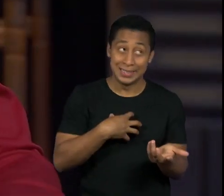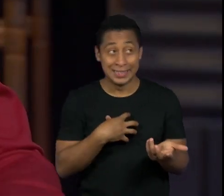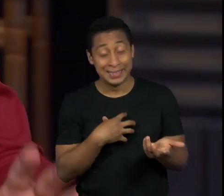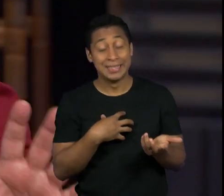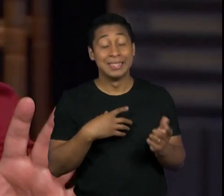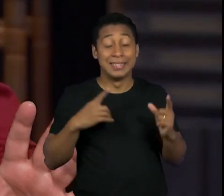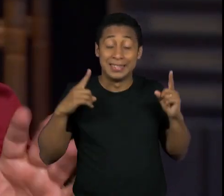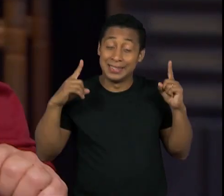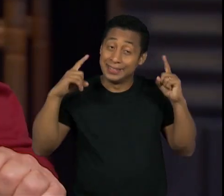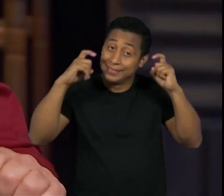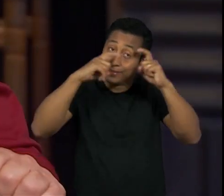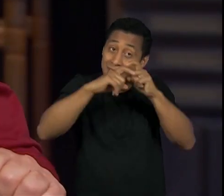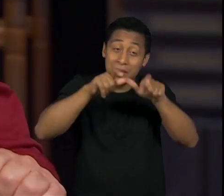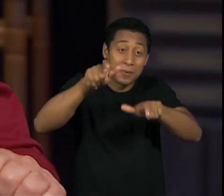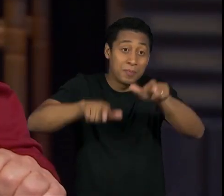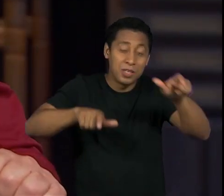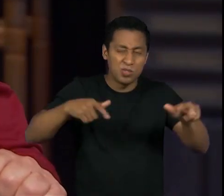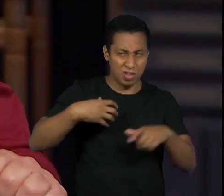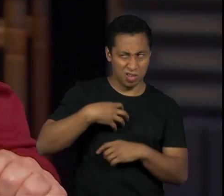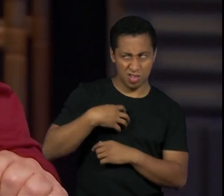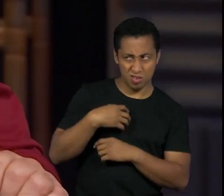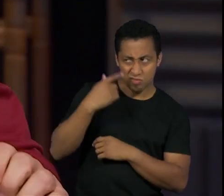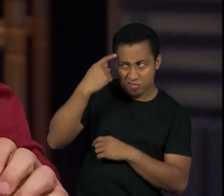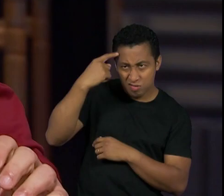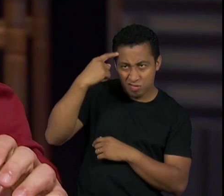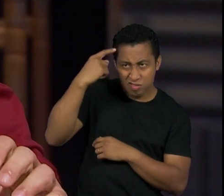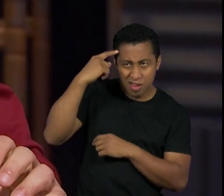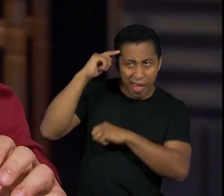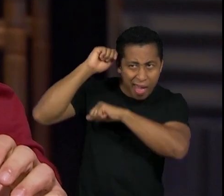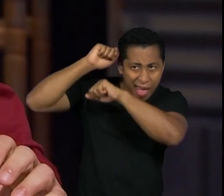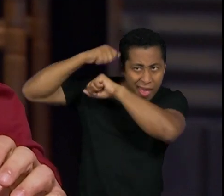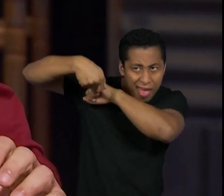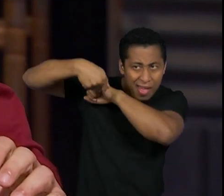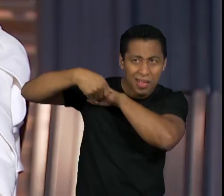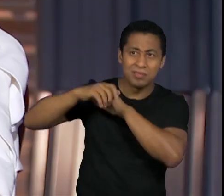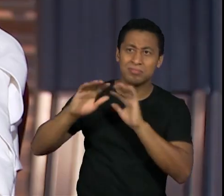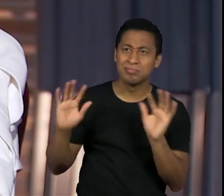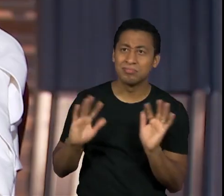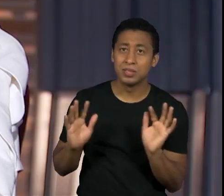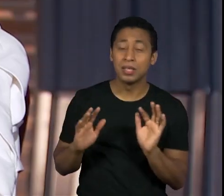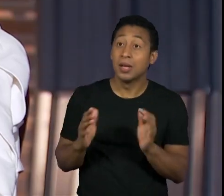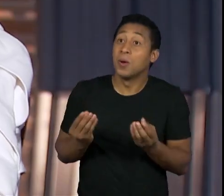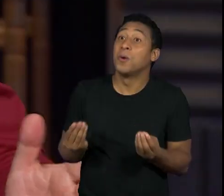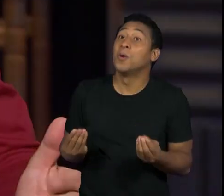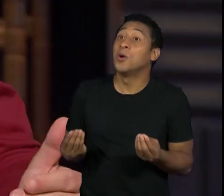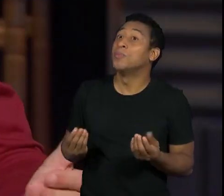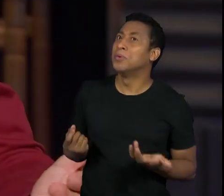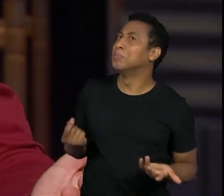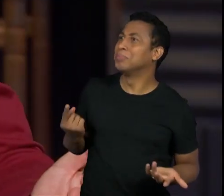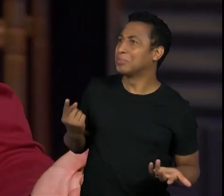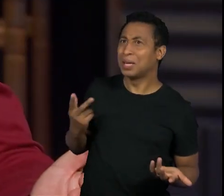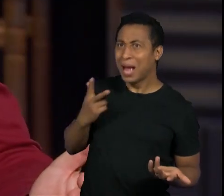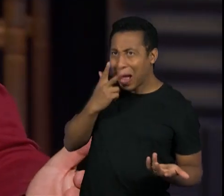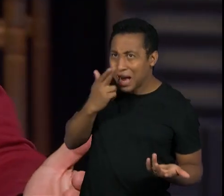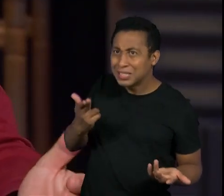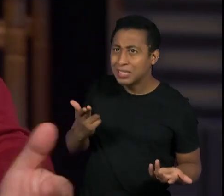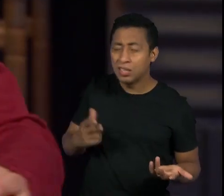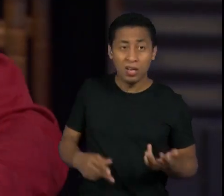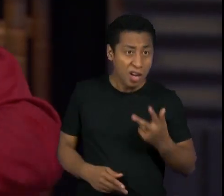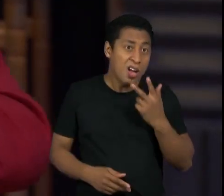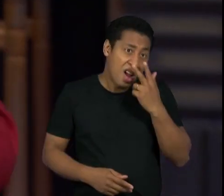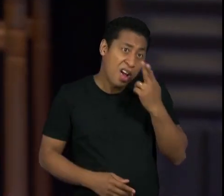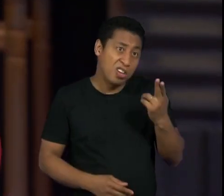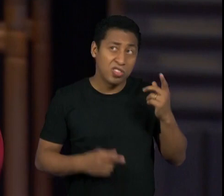quem acha que não é careca. Né? Não é? que acha que não é careca. O cara acha ótimo. que ele não é careca.